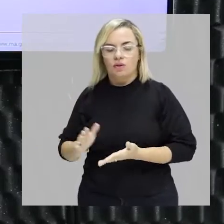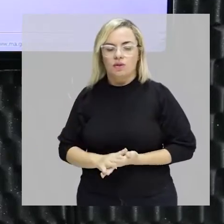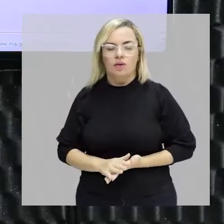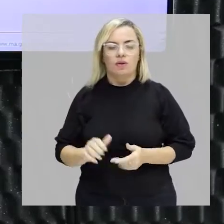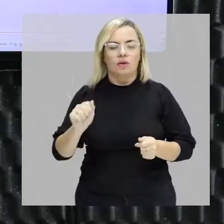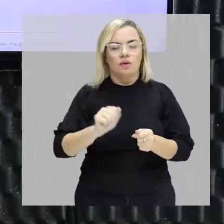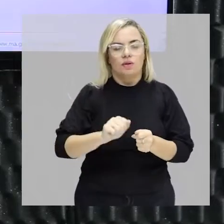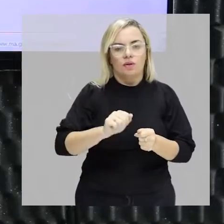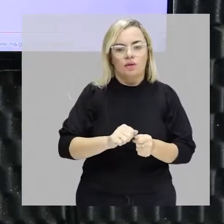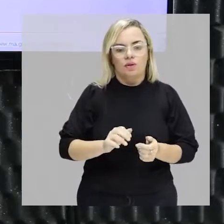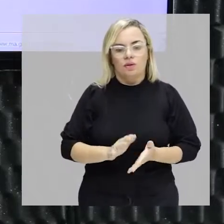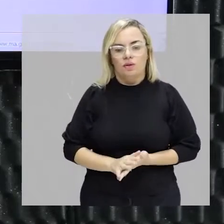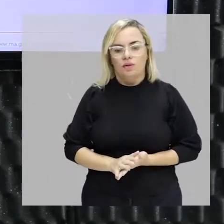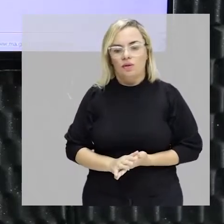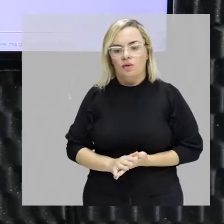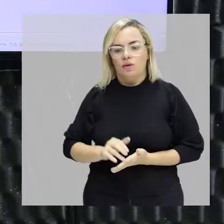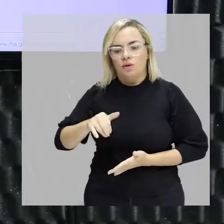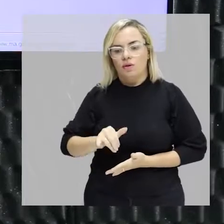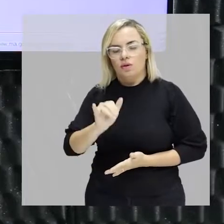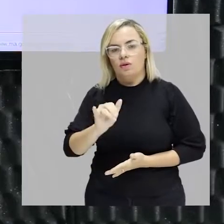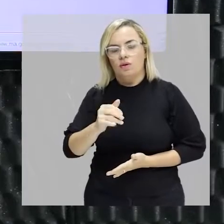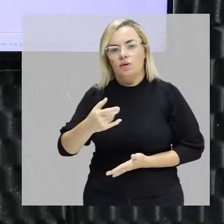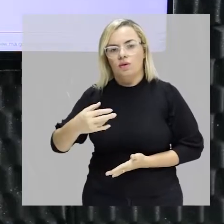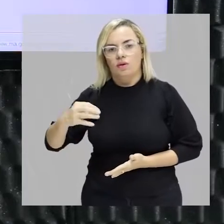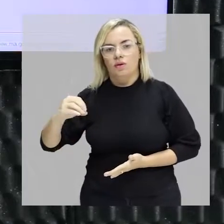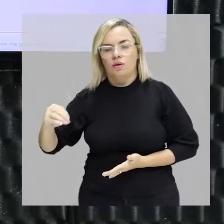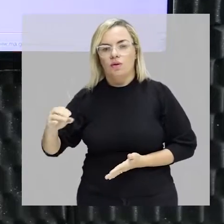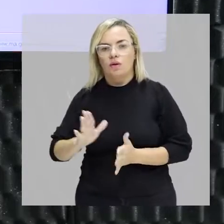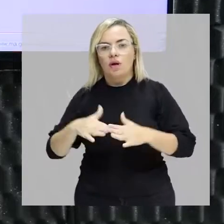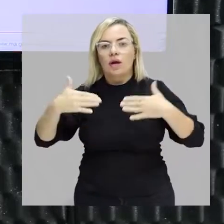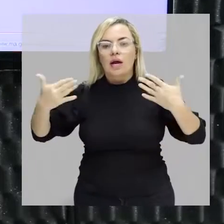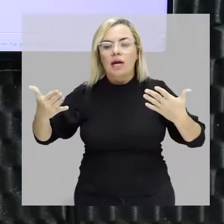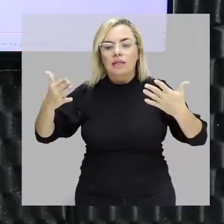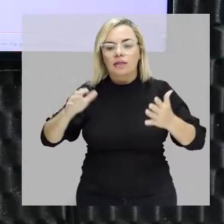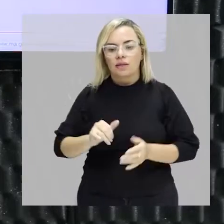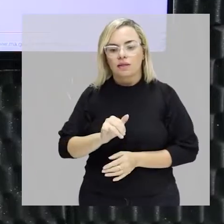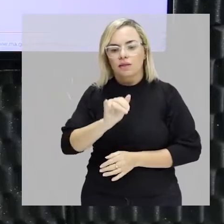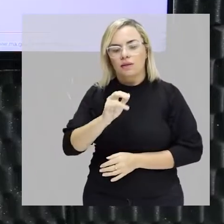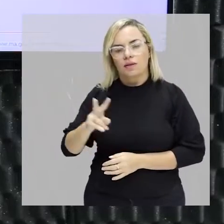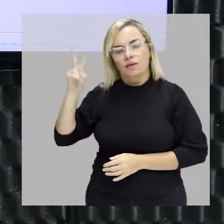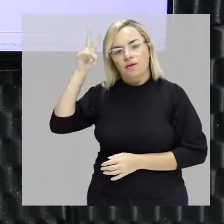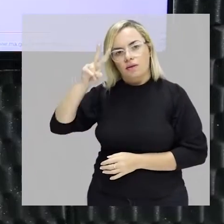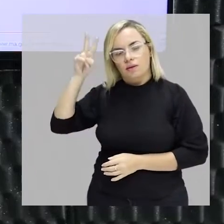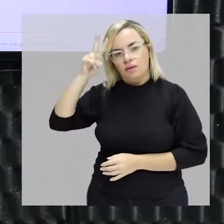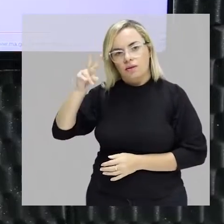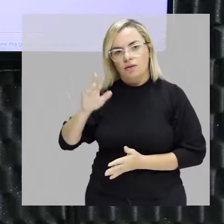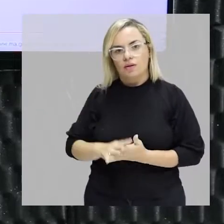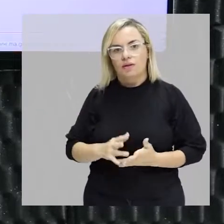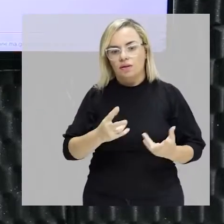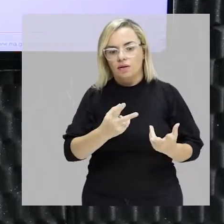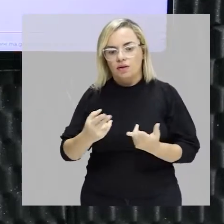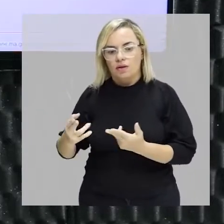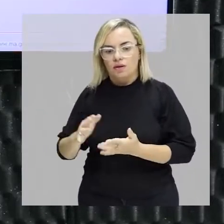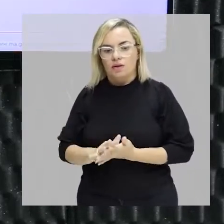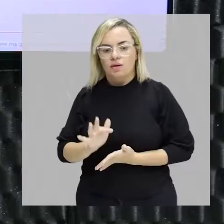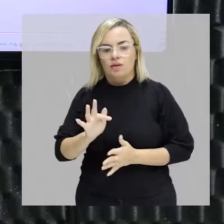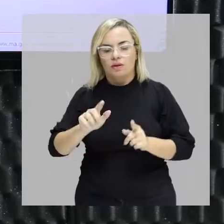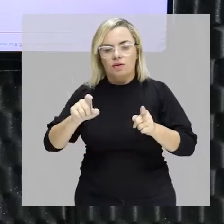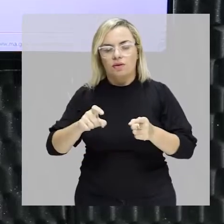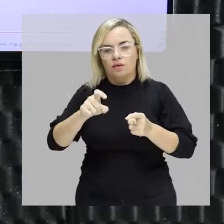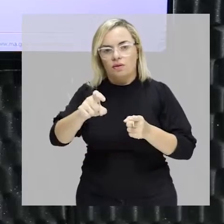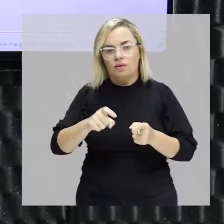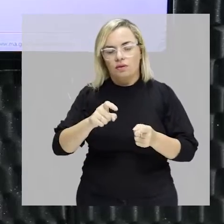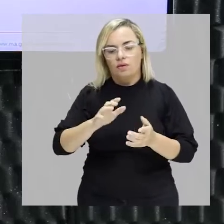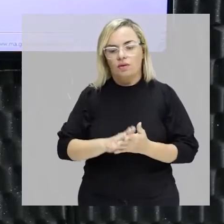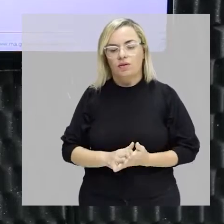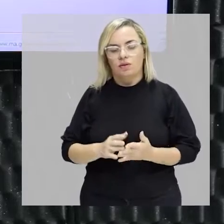eu fizer o y igual a zero aqui, Renata, cadê esse y? Lembra que o y é a mesma coisa do f de x, então,